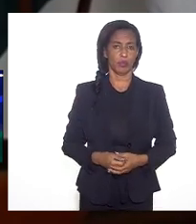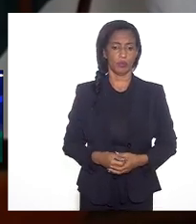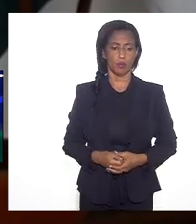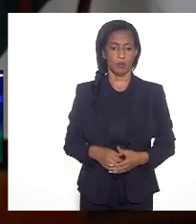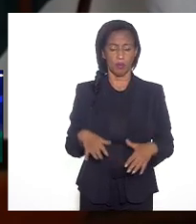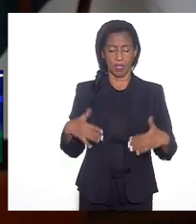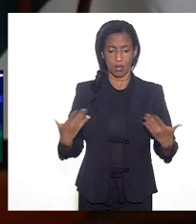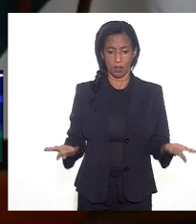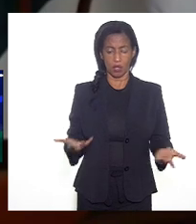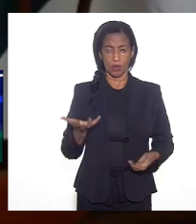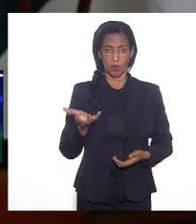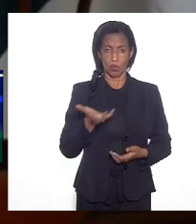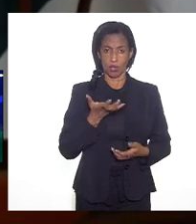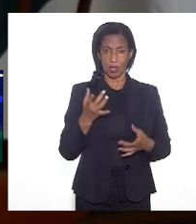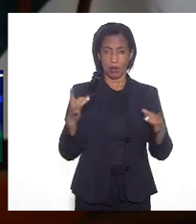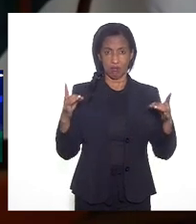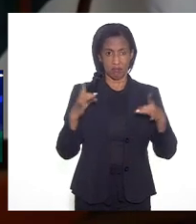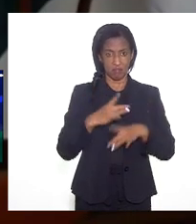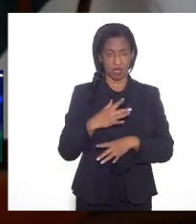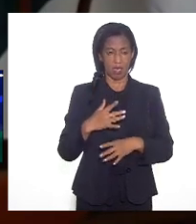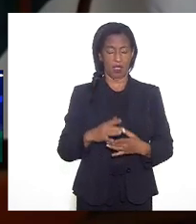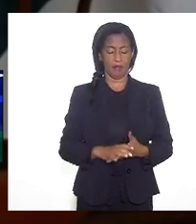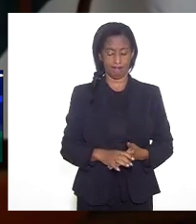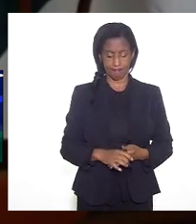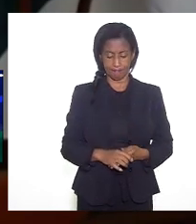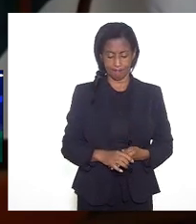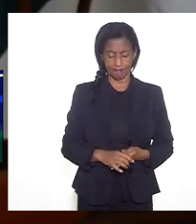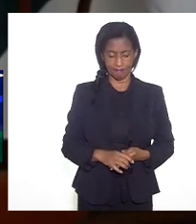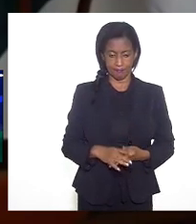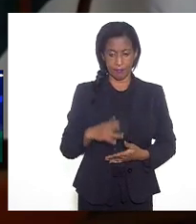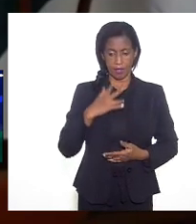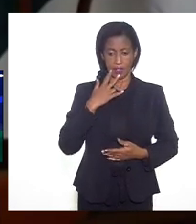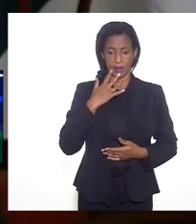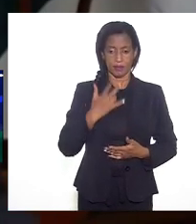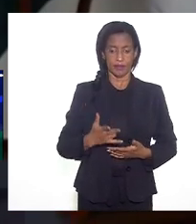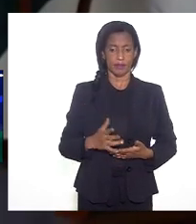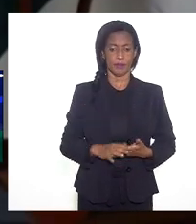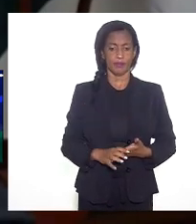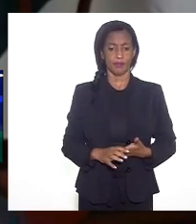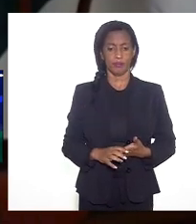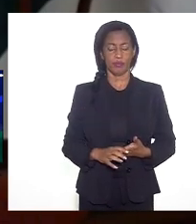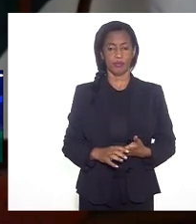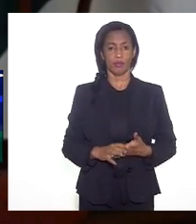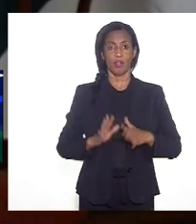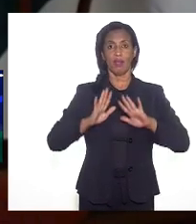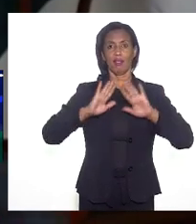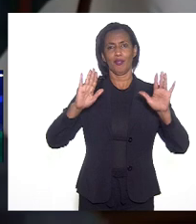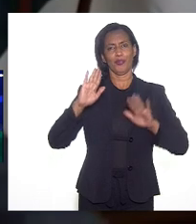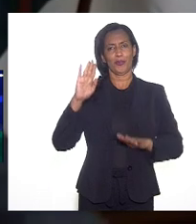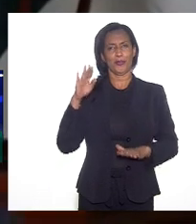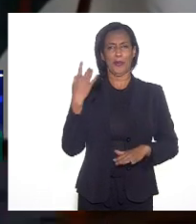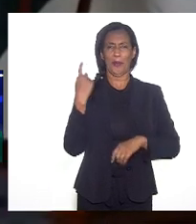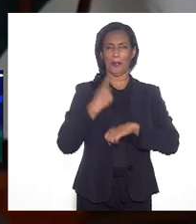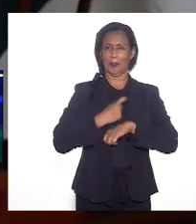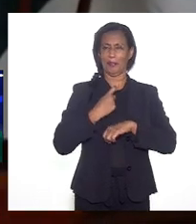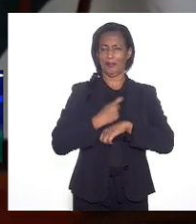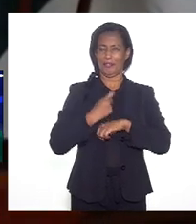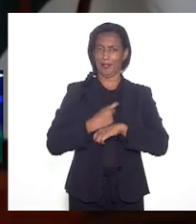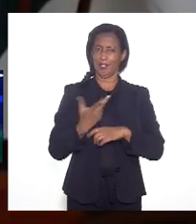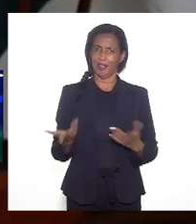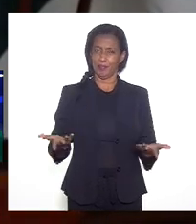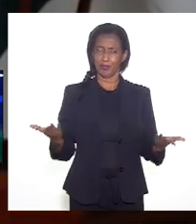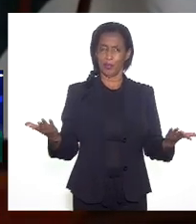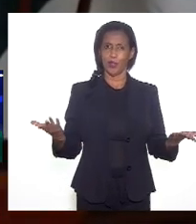Então, eu queria encerrar minha fala para concluir, dizer que não sejamos hipócritas. O discurso que está sendo